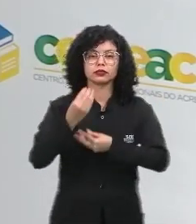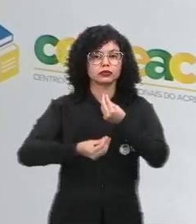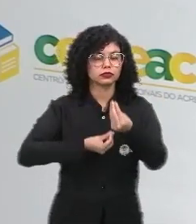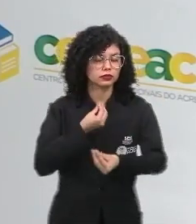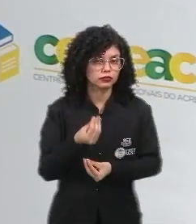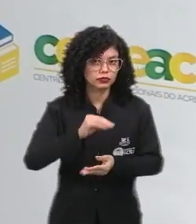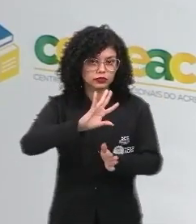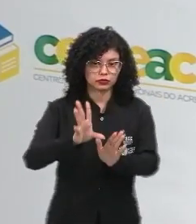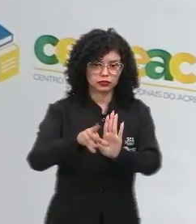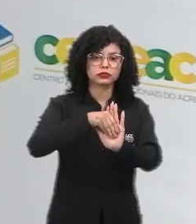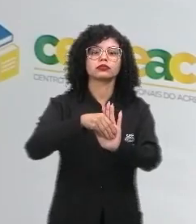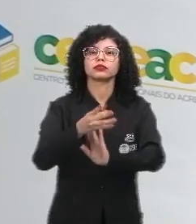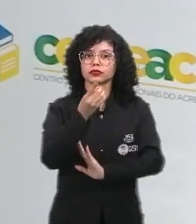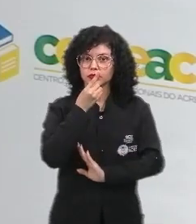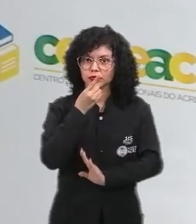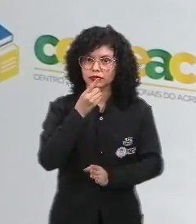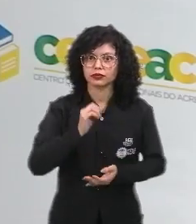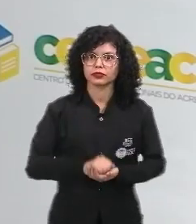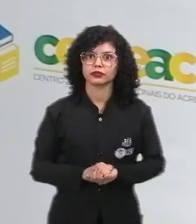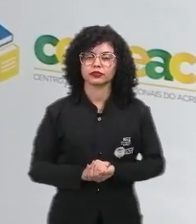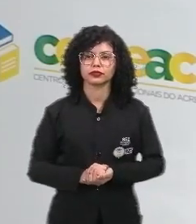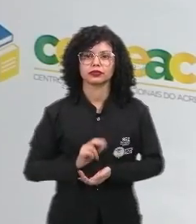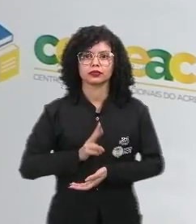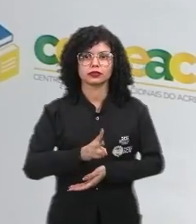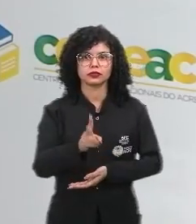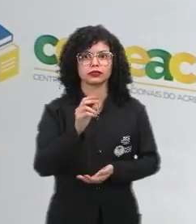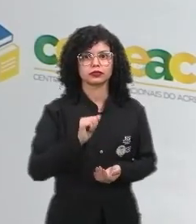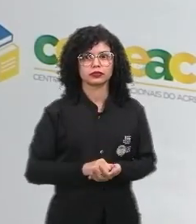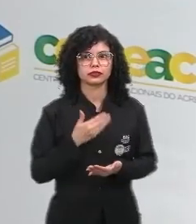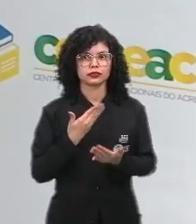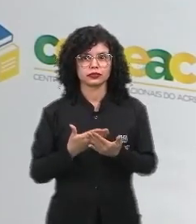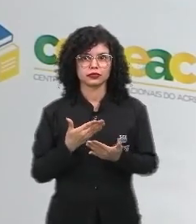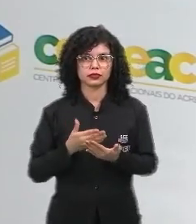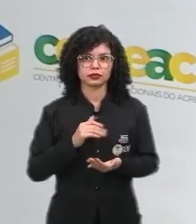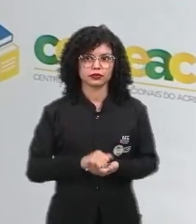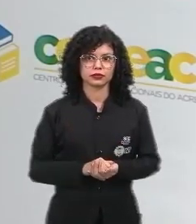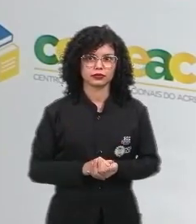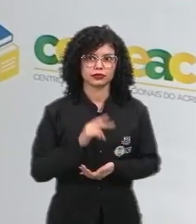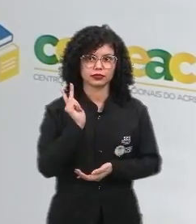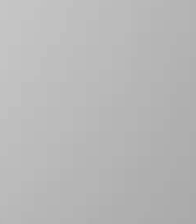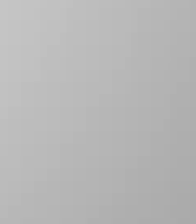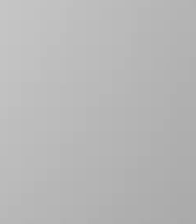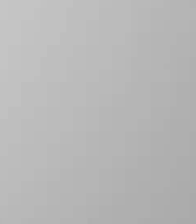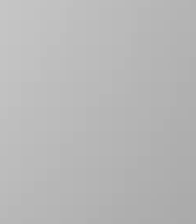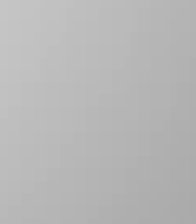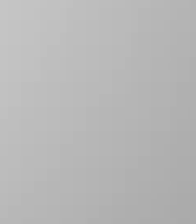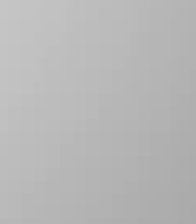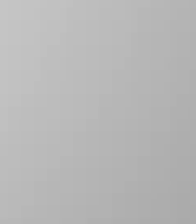elas se aplicam no nosso cotidiano, vamos continuar a nossa aula com o professor.